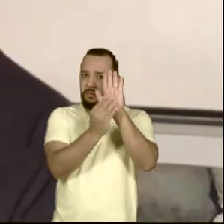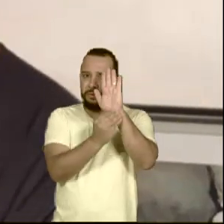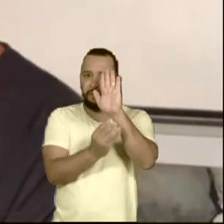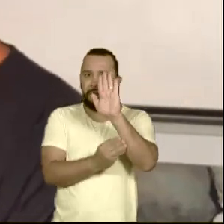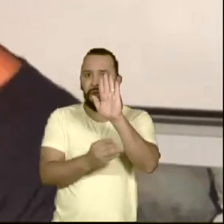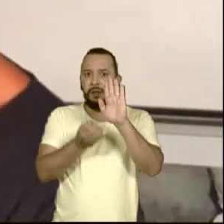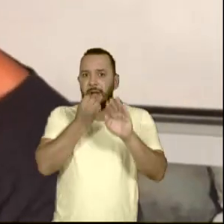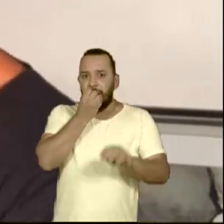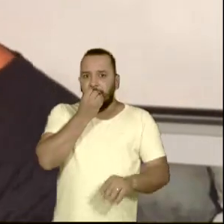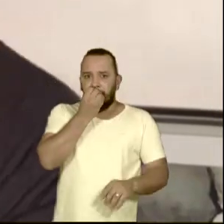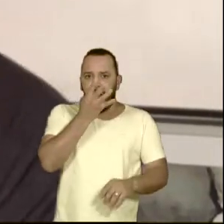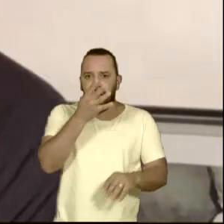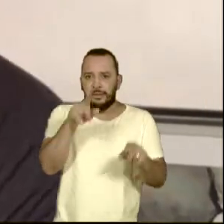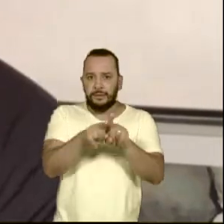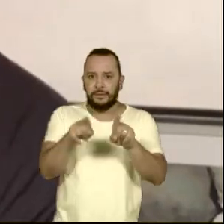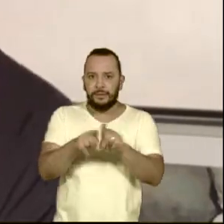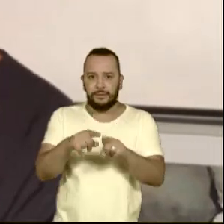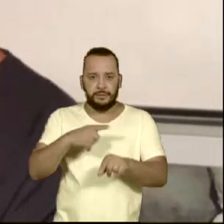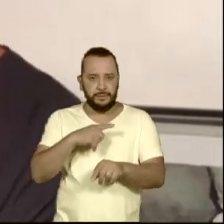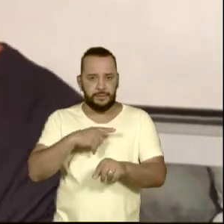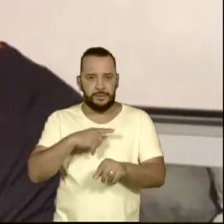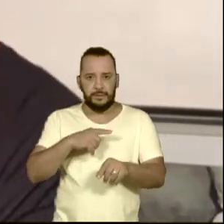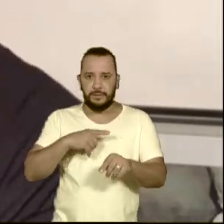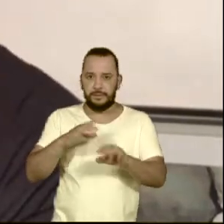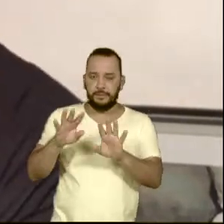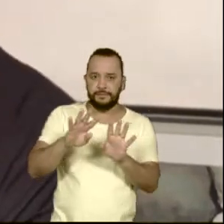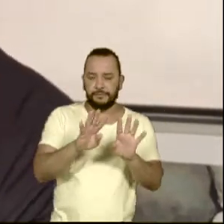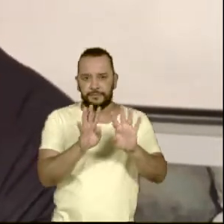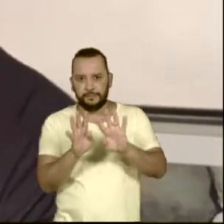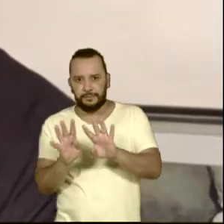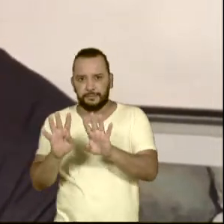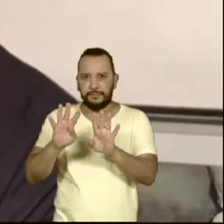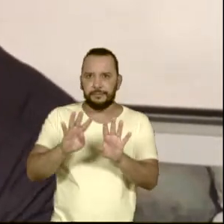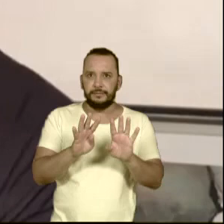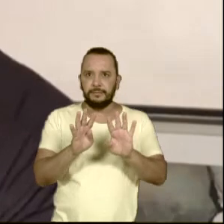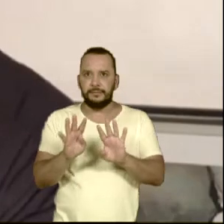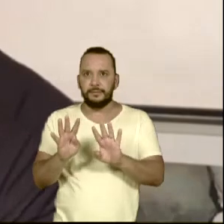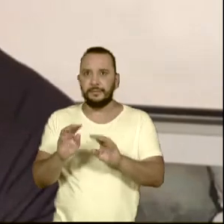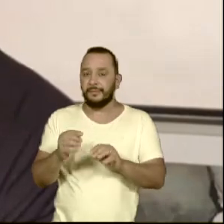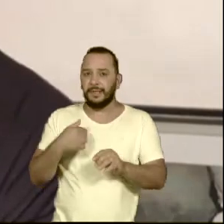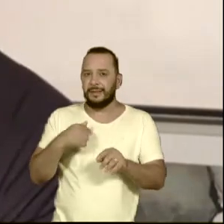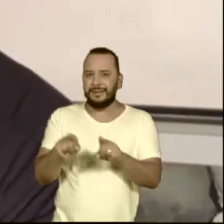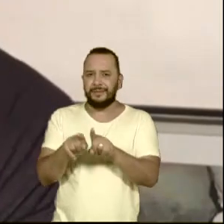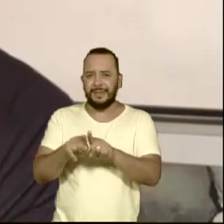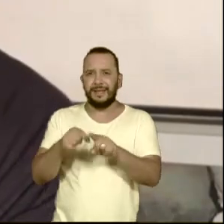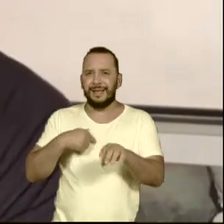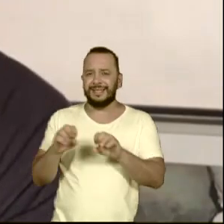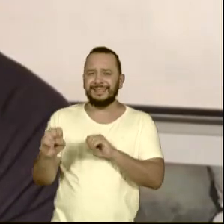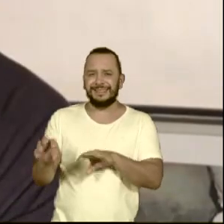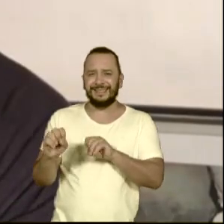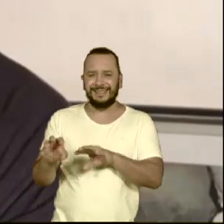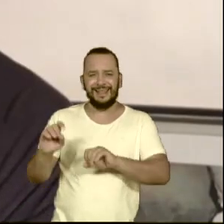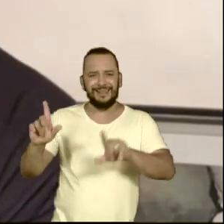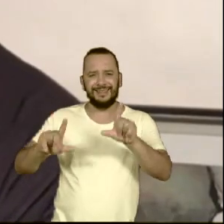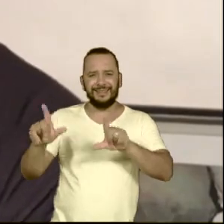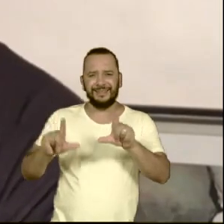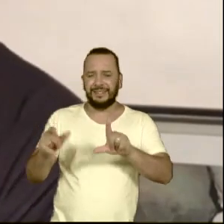eu não posso entre uma canção e outra, não dar aula na televisão, porque eu acho que a televisão não tem essa função.